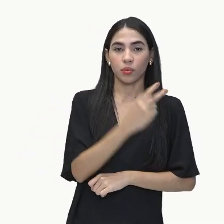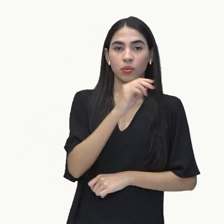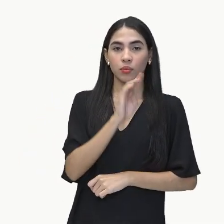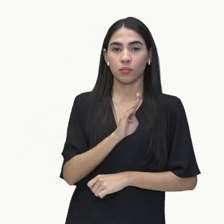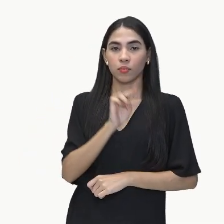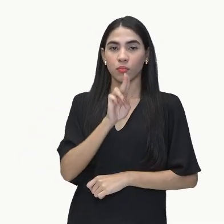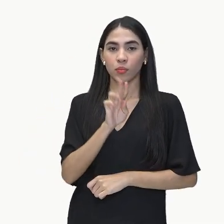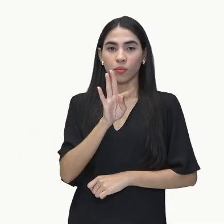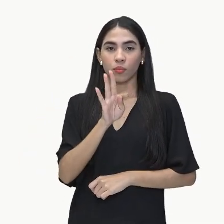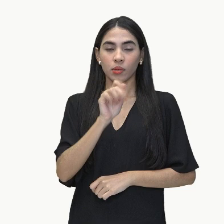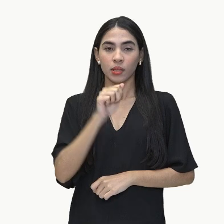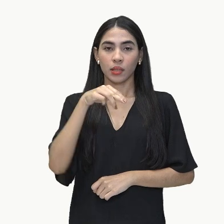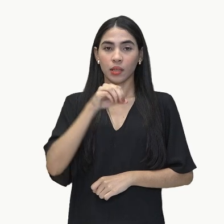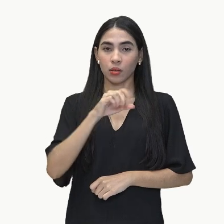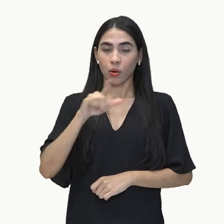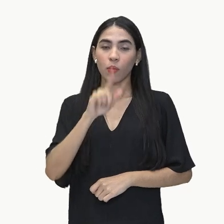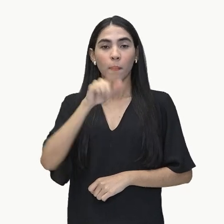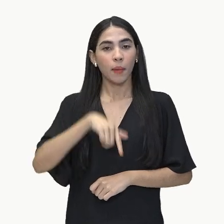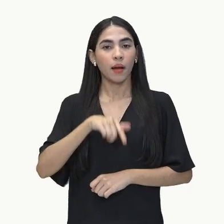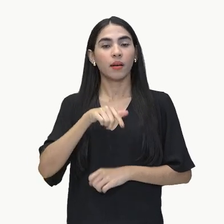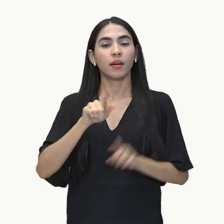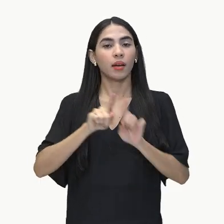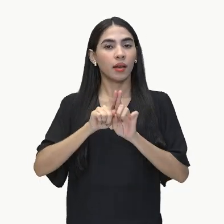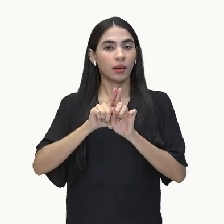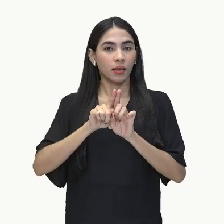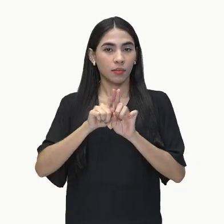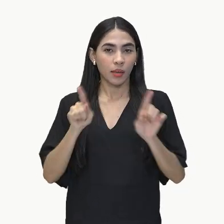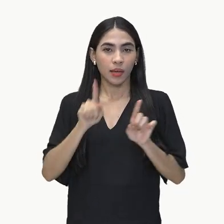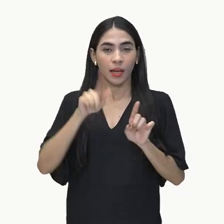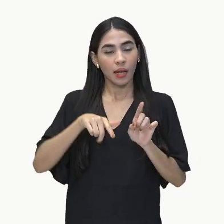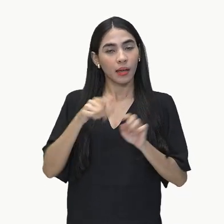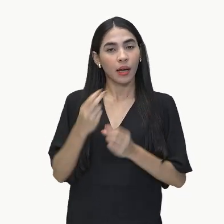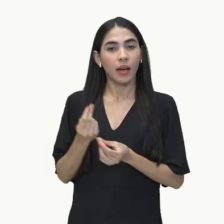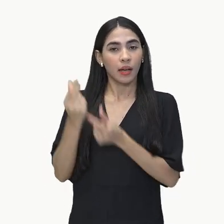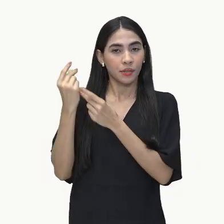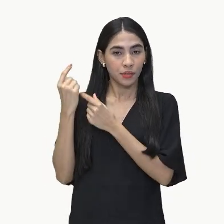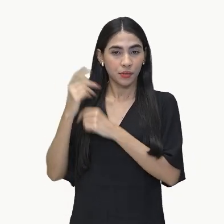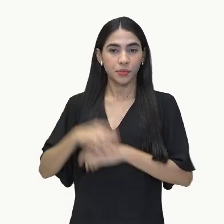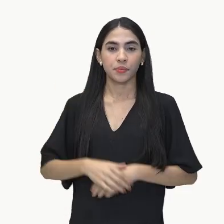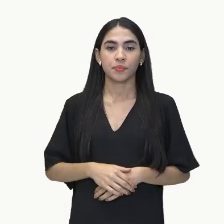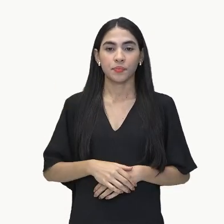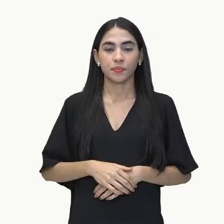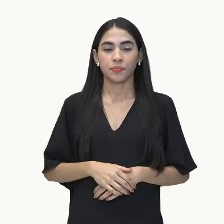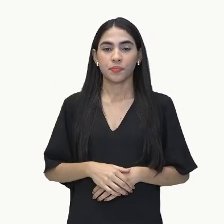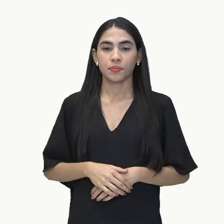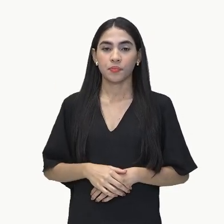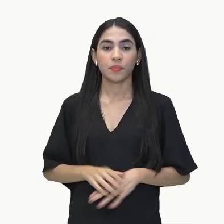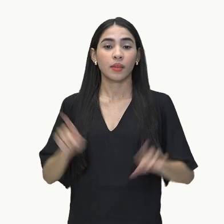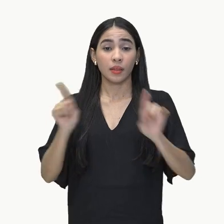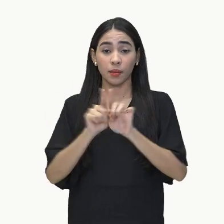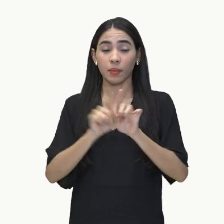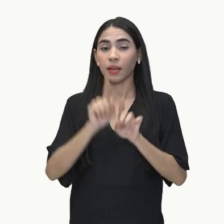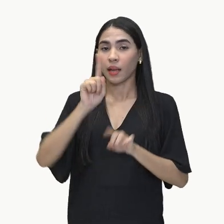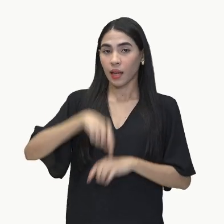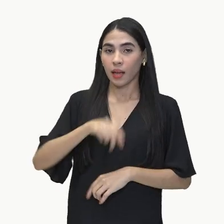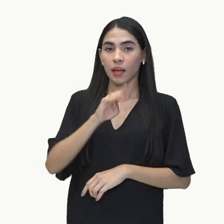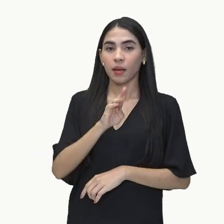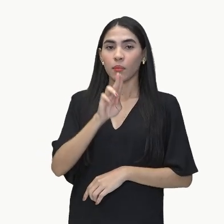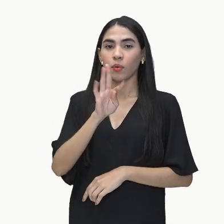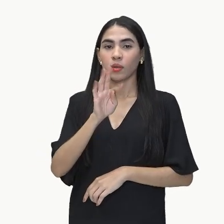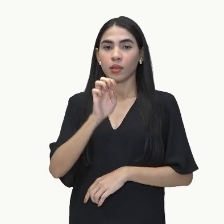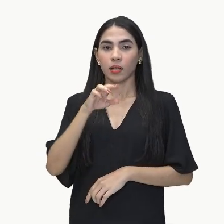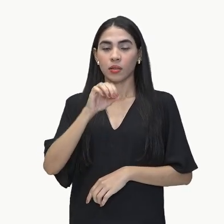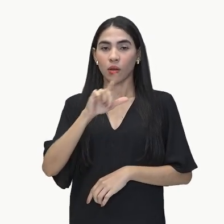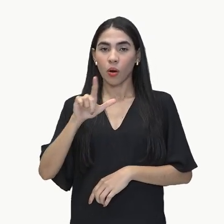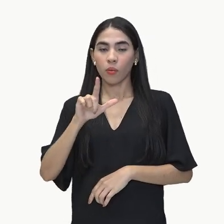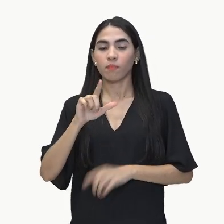2-butanol, mas é uma nomenclatura mais antiga. Esse outro aqui também é butanol, só que agora